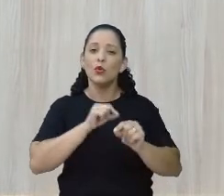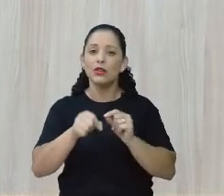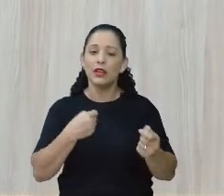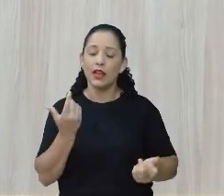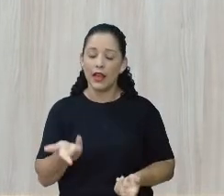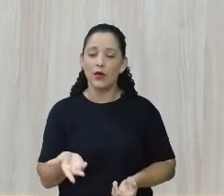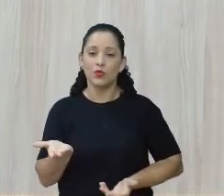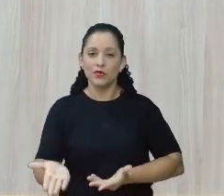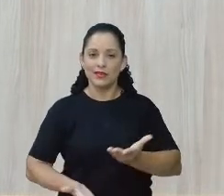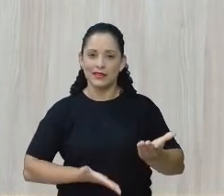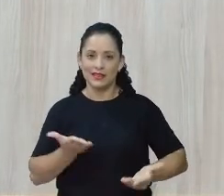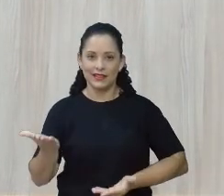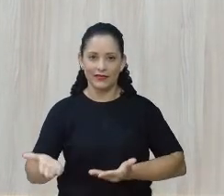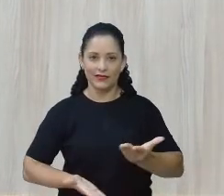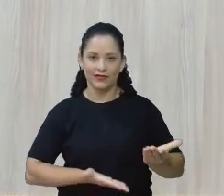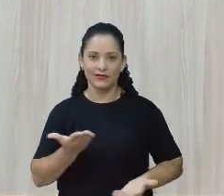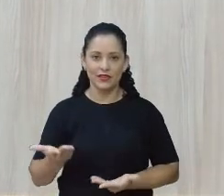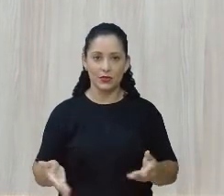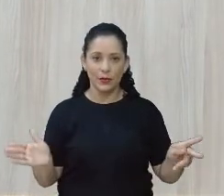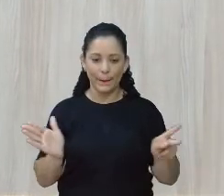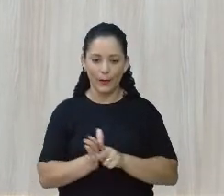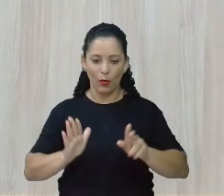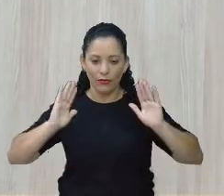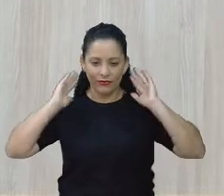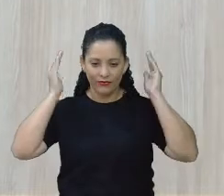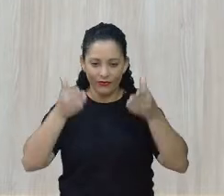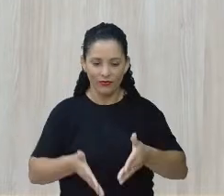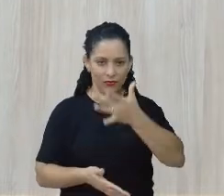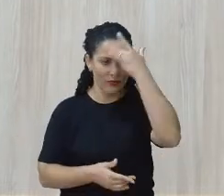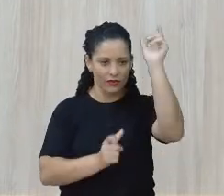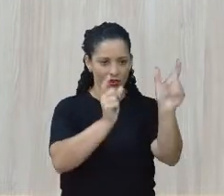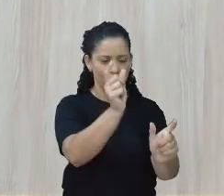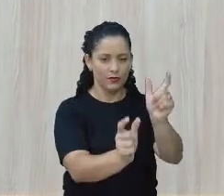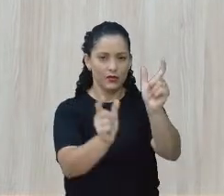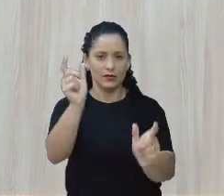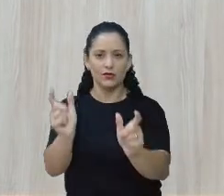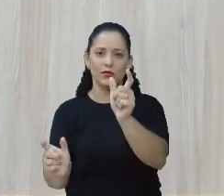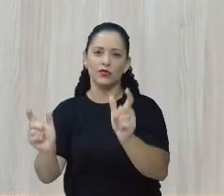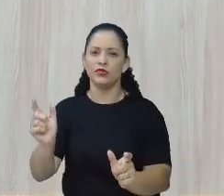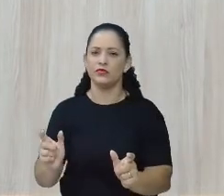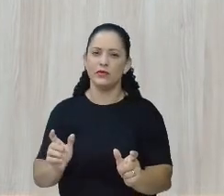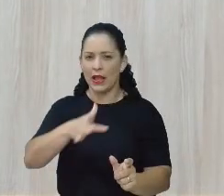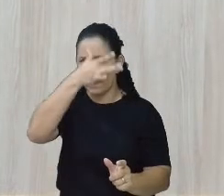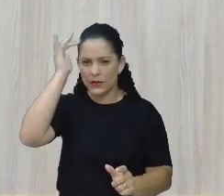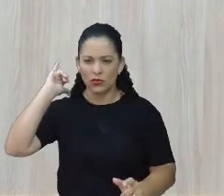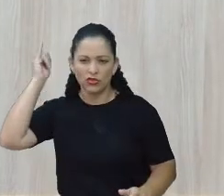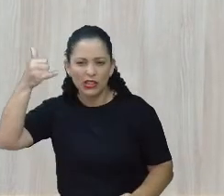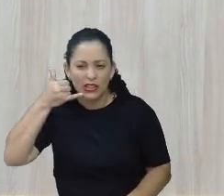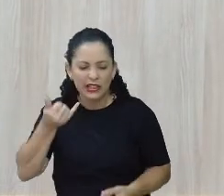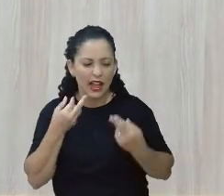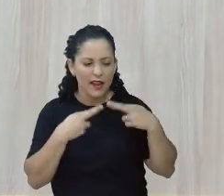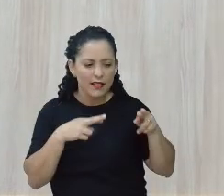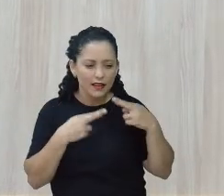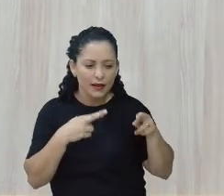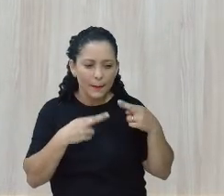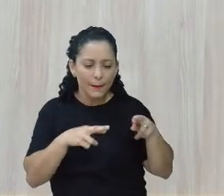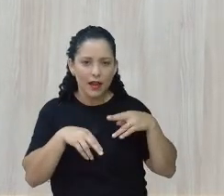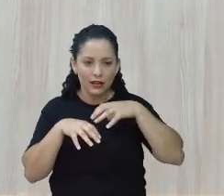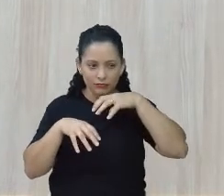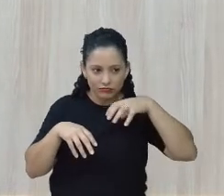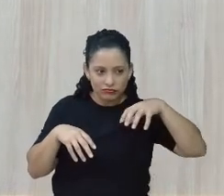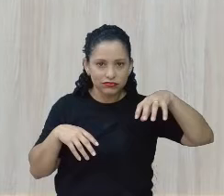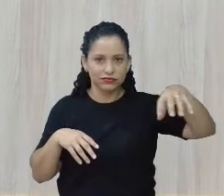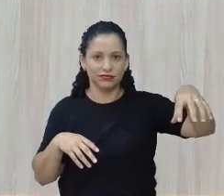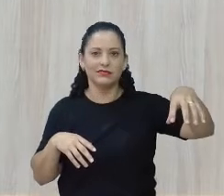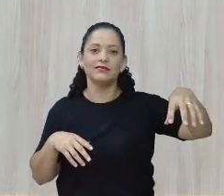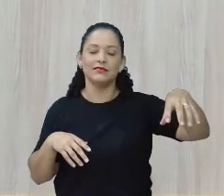de Atendimento ao Consumidor, tá certo? Onde aí o consumidor pode deixar as suas queixas, as suas reclamações, as suas opiniões.